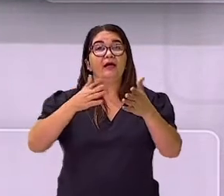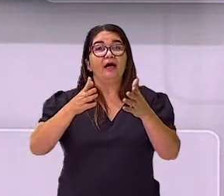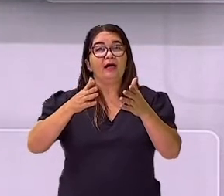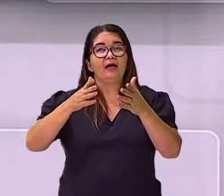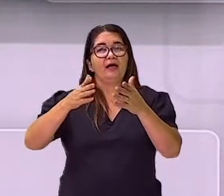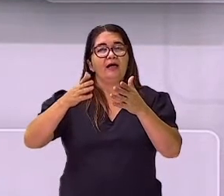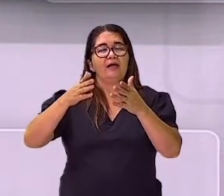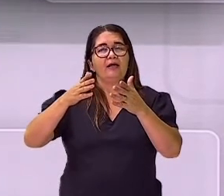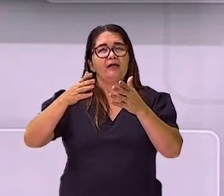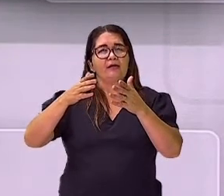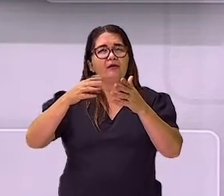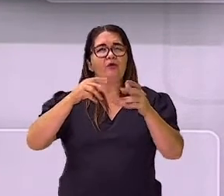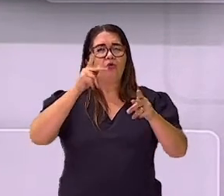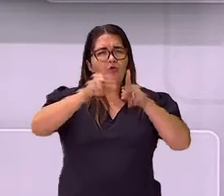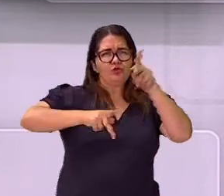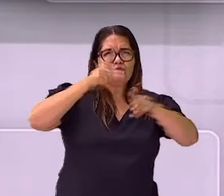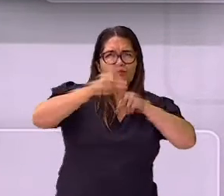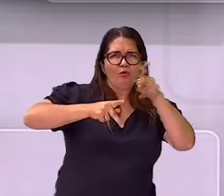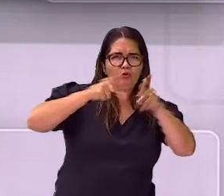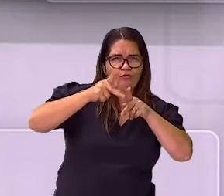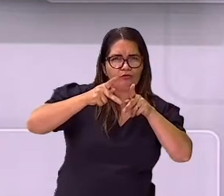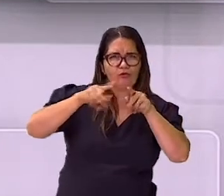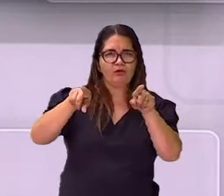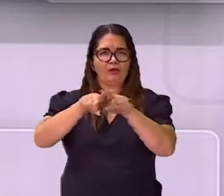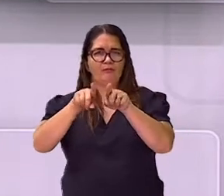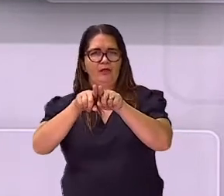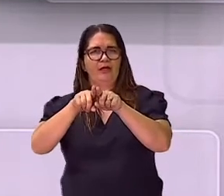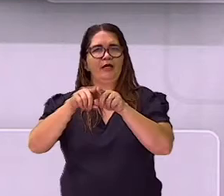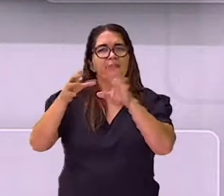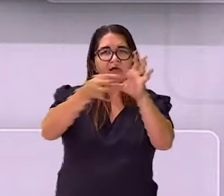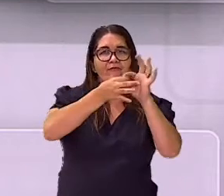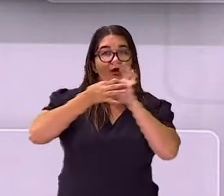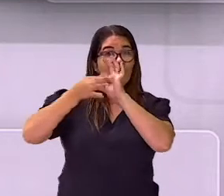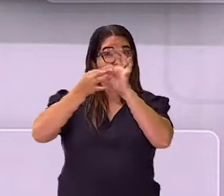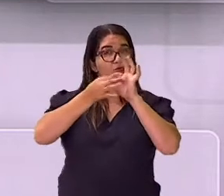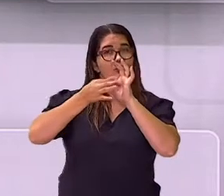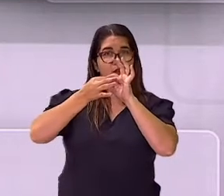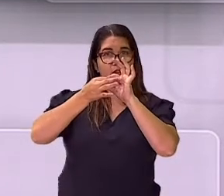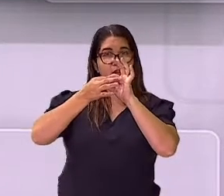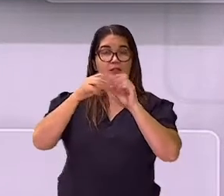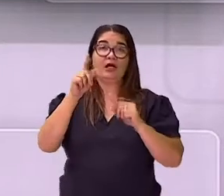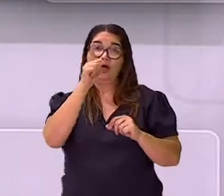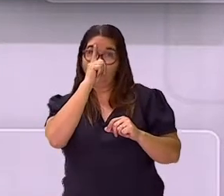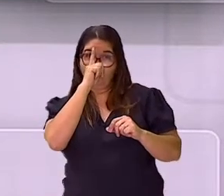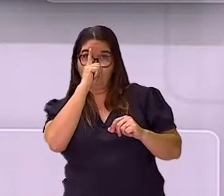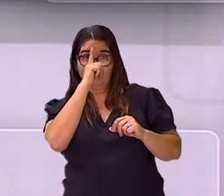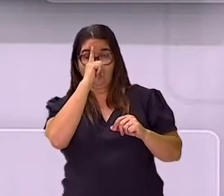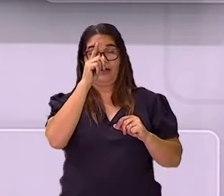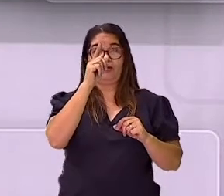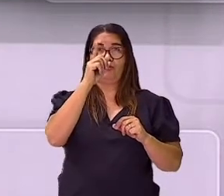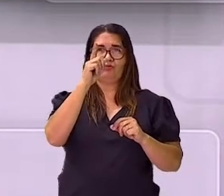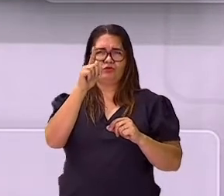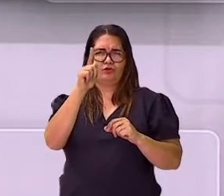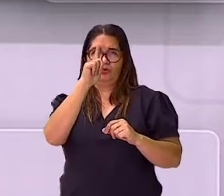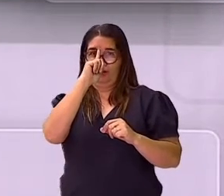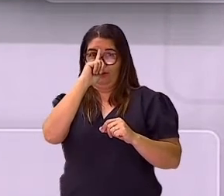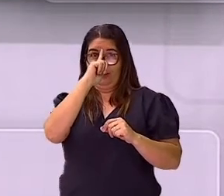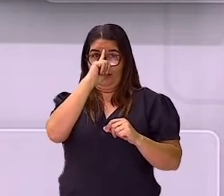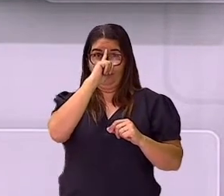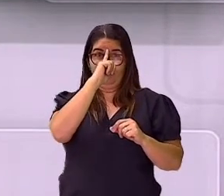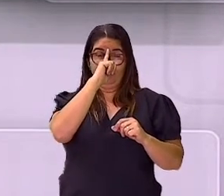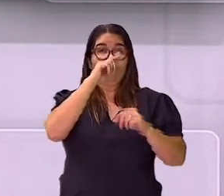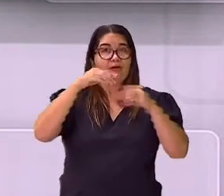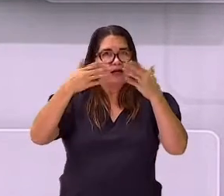das cidades-estados gregas. Foram contra os persas que os gregos travaram as